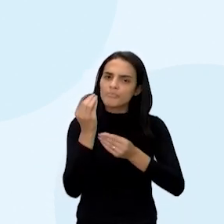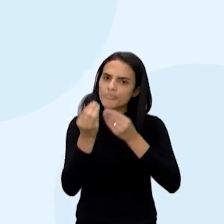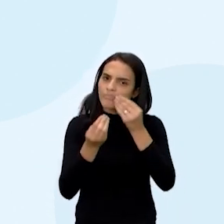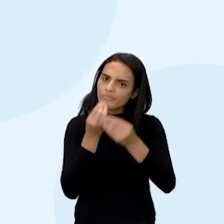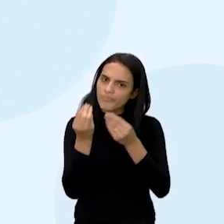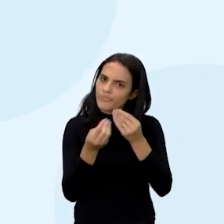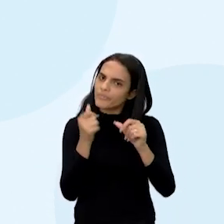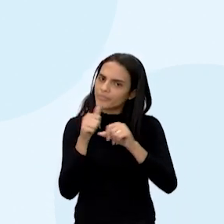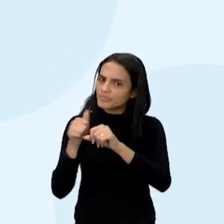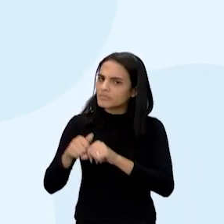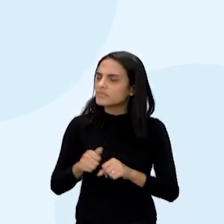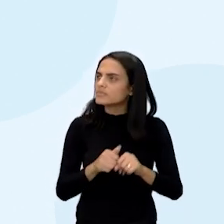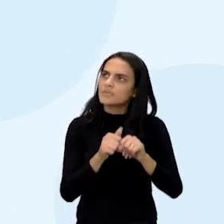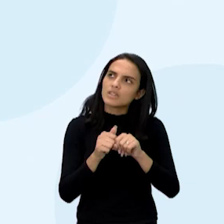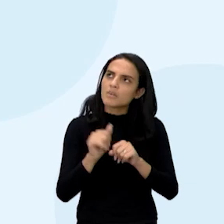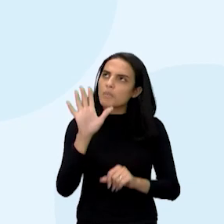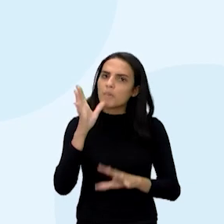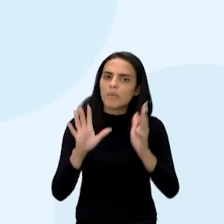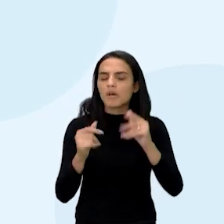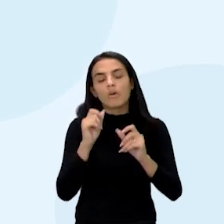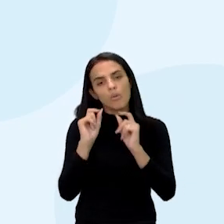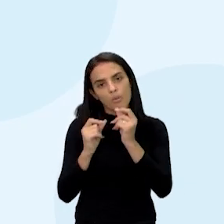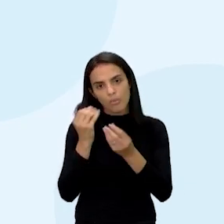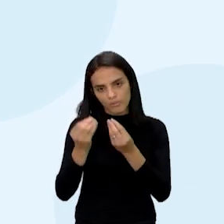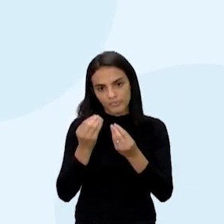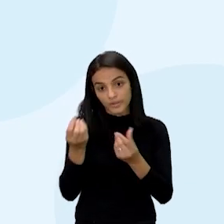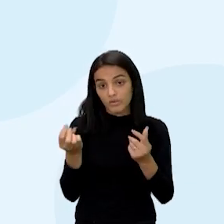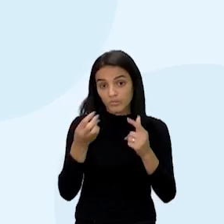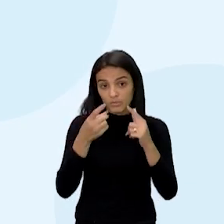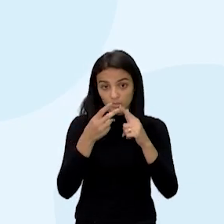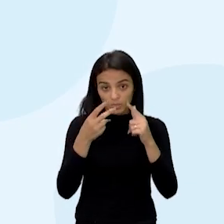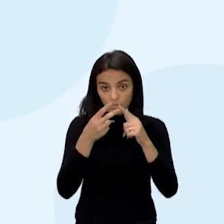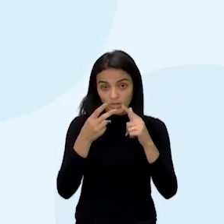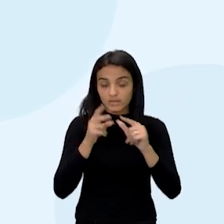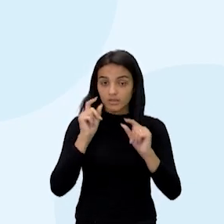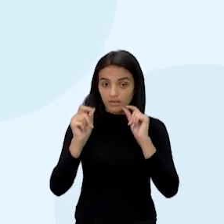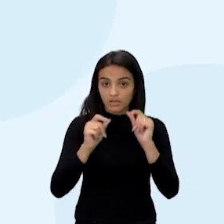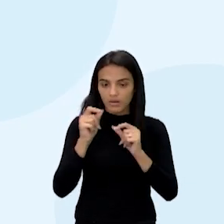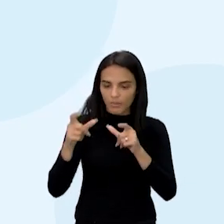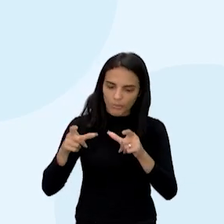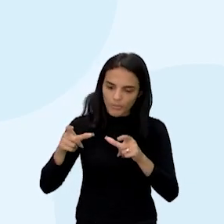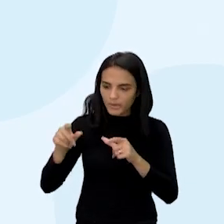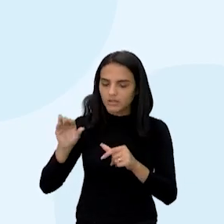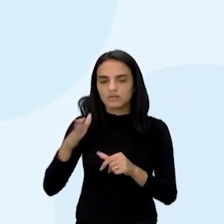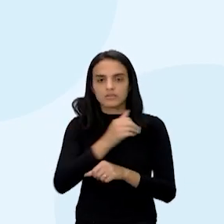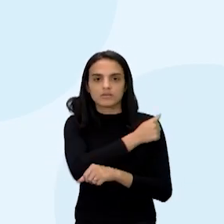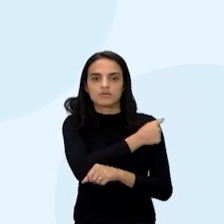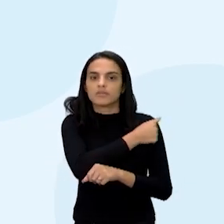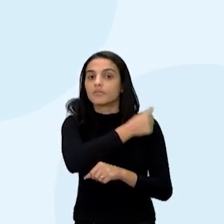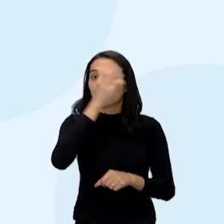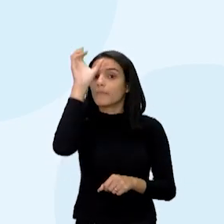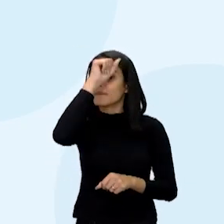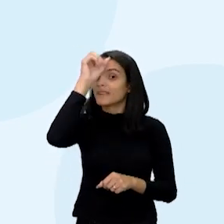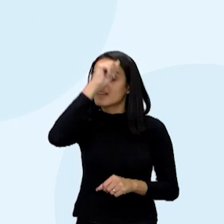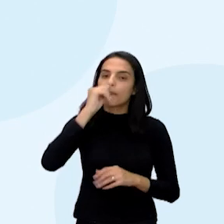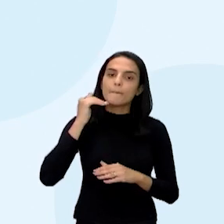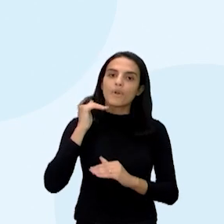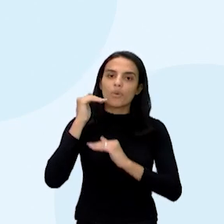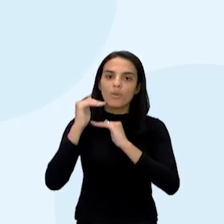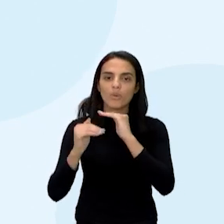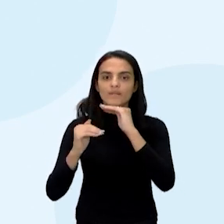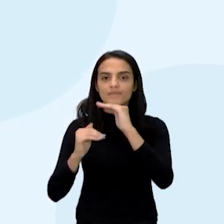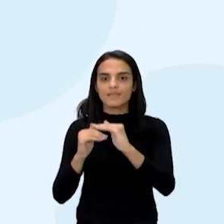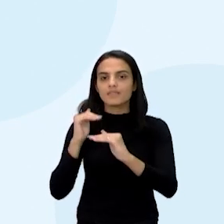as coisas. Então, o enriquecimento de tipo 2 é o momento em que o estudante vai aprender procedimentos.